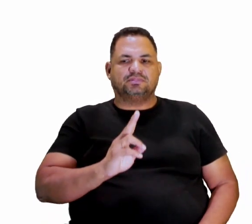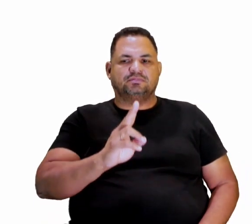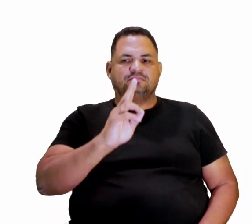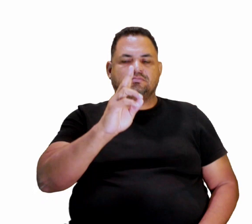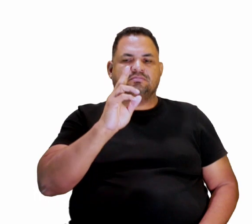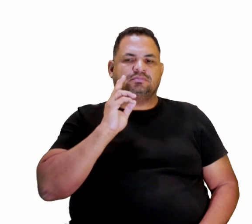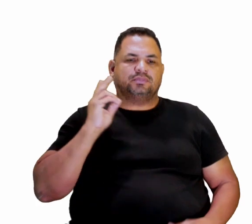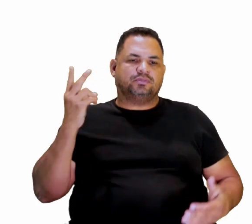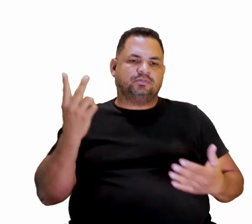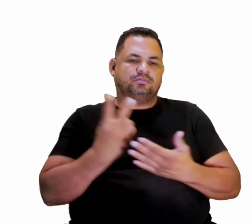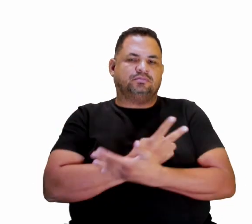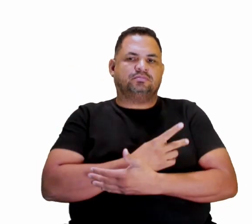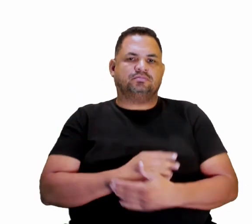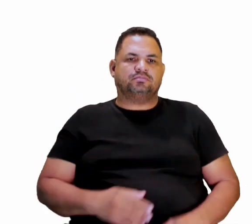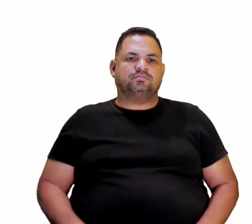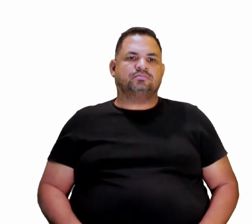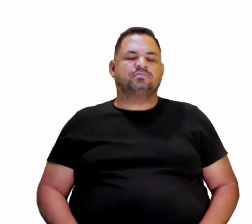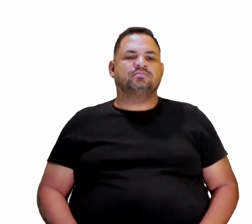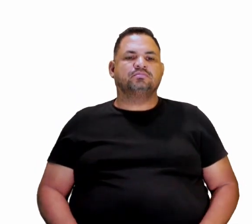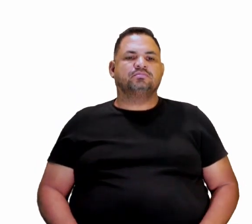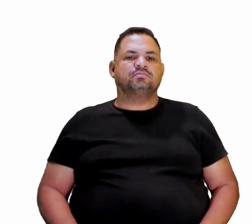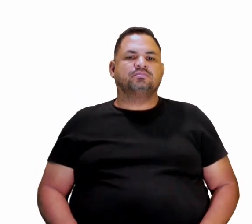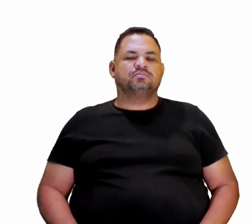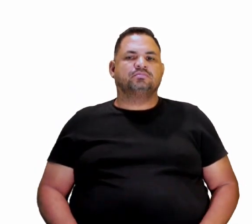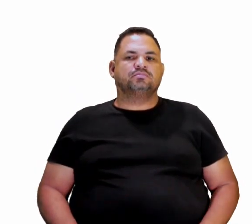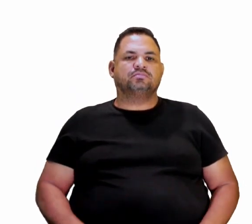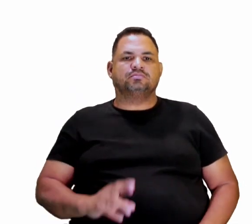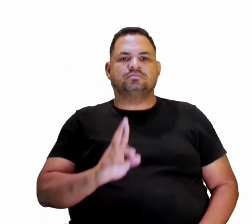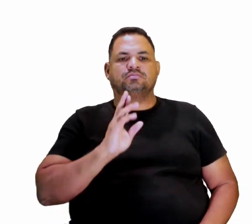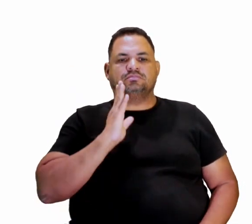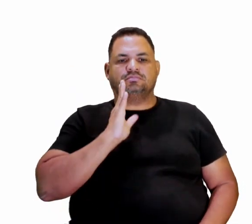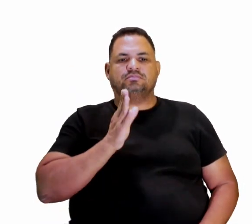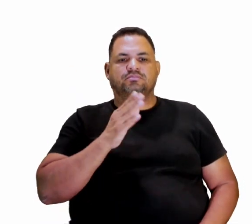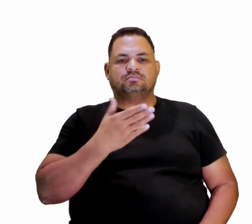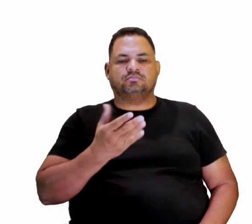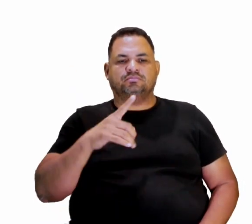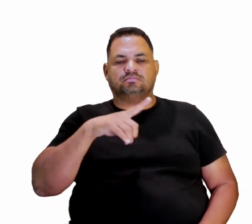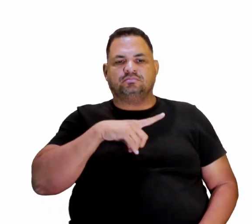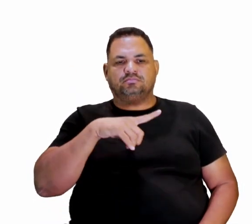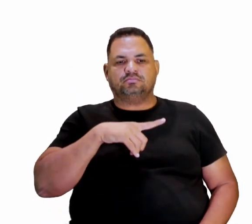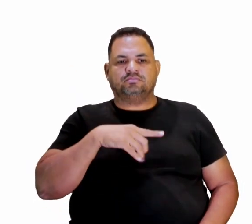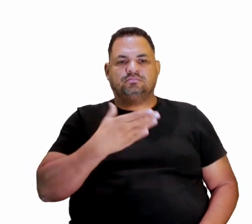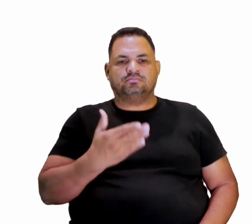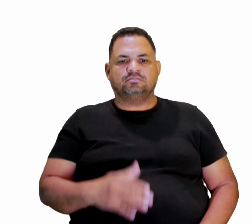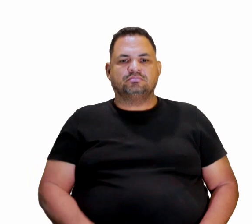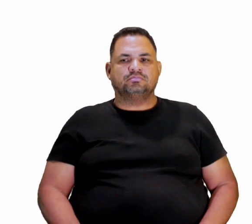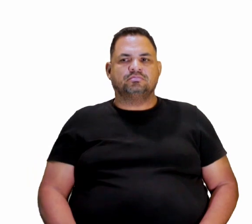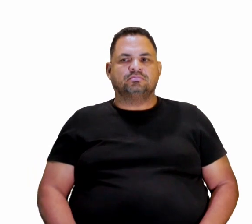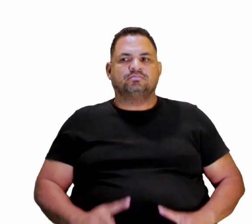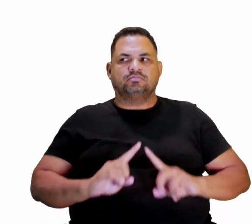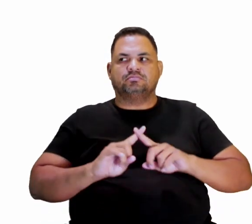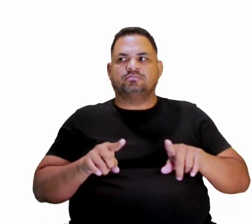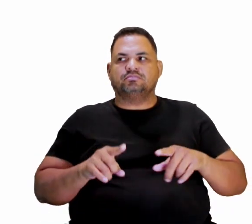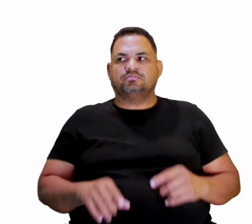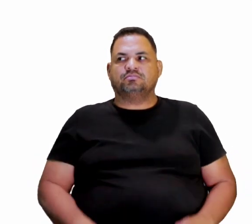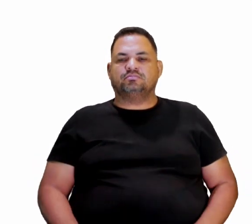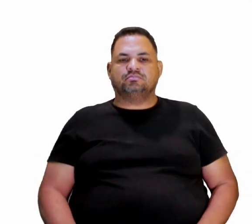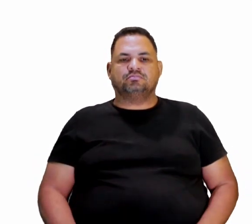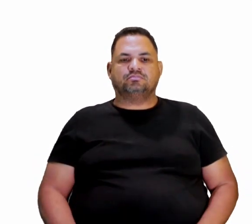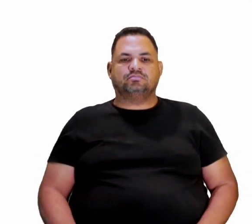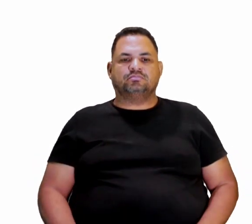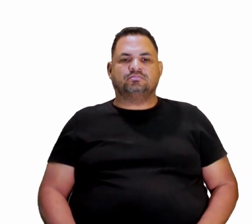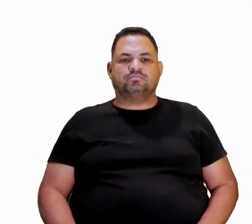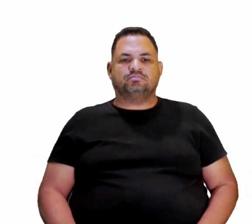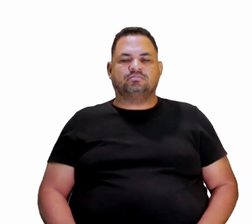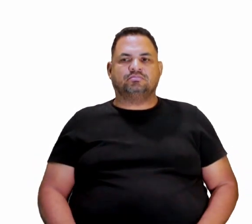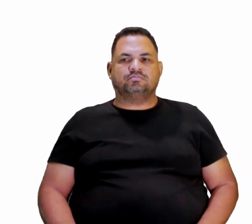frequentemente, beleza? Então, só poderia ser nossa resposta, que já está aí, inclusive, né? Não deveria estar, mas está aí